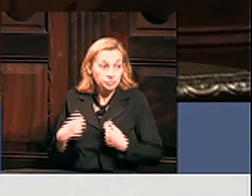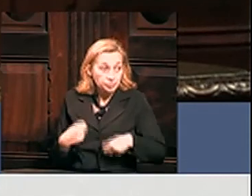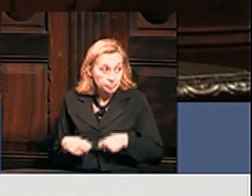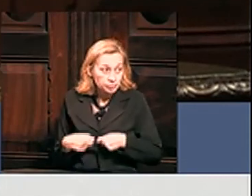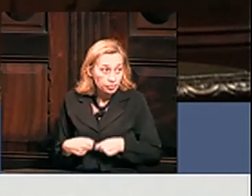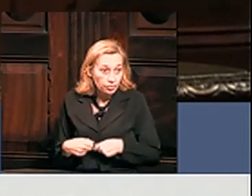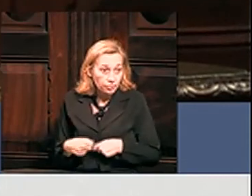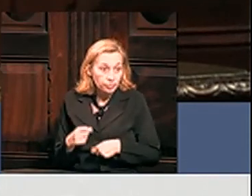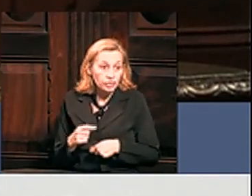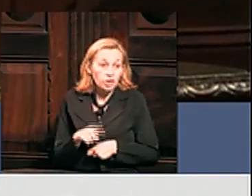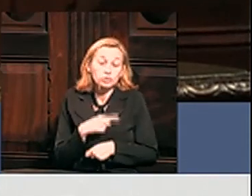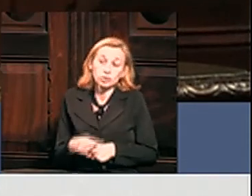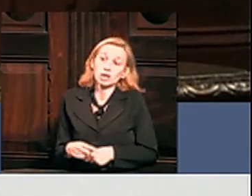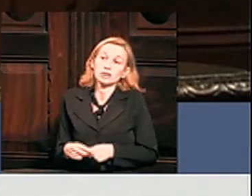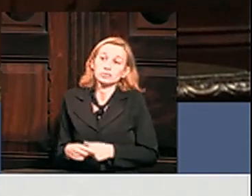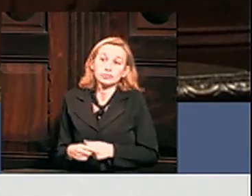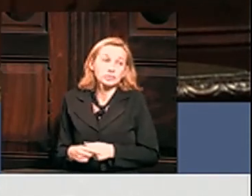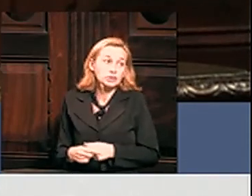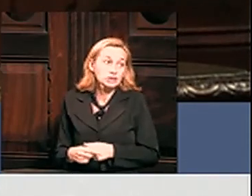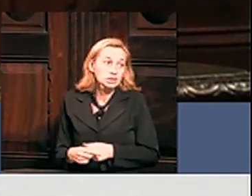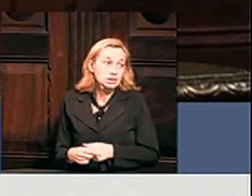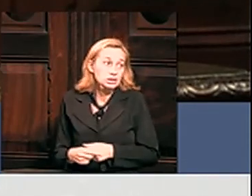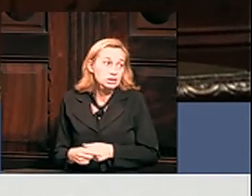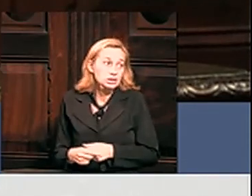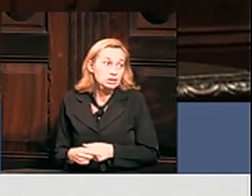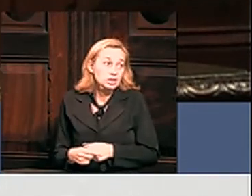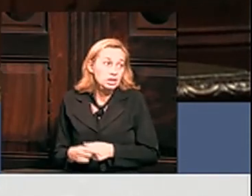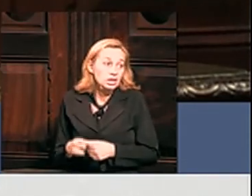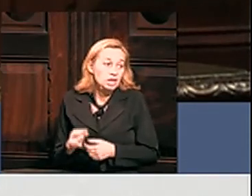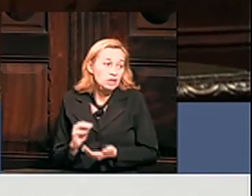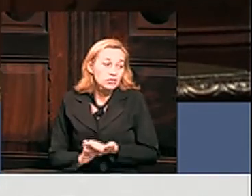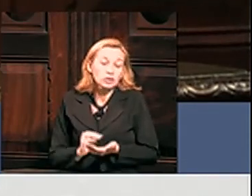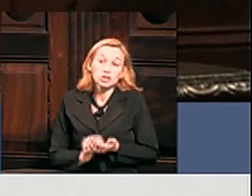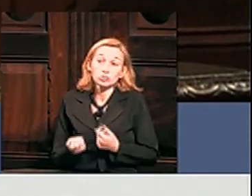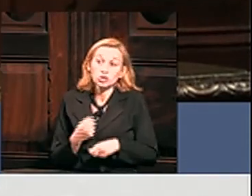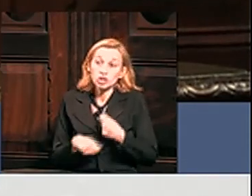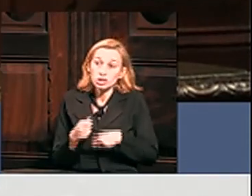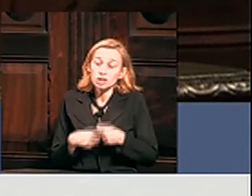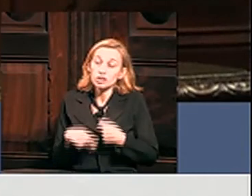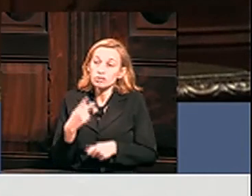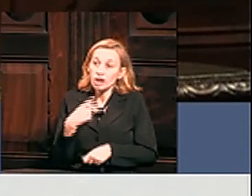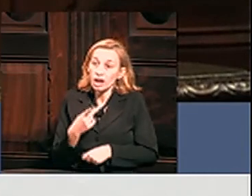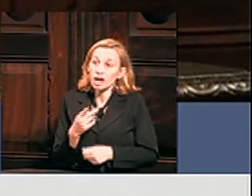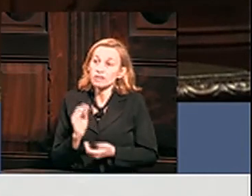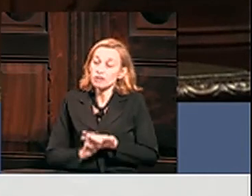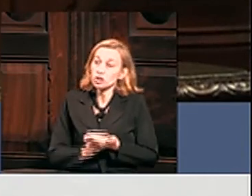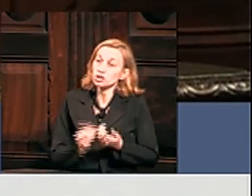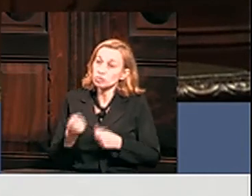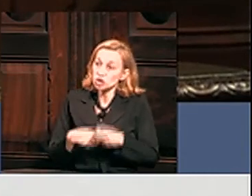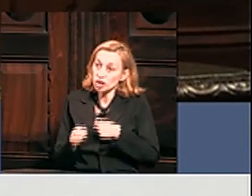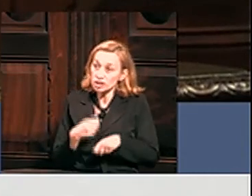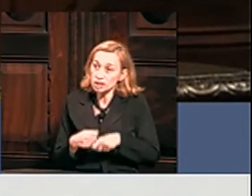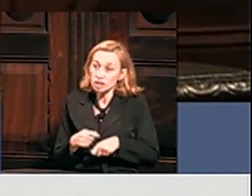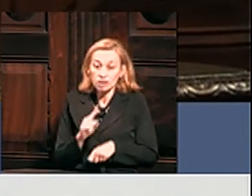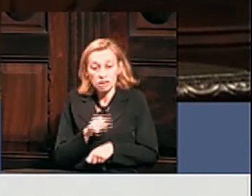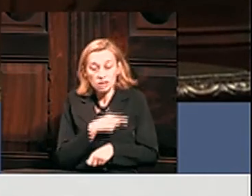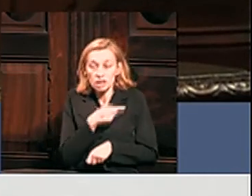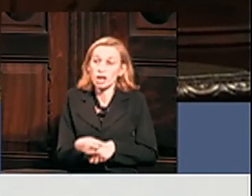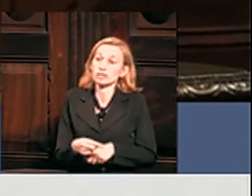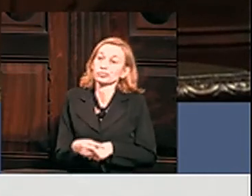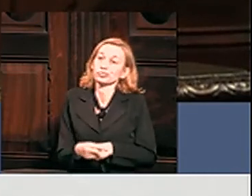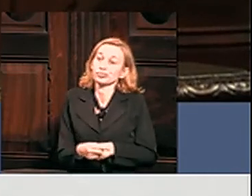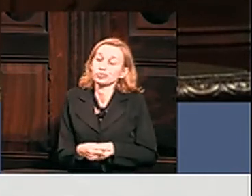um basta à má gestão, dizer: má gestão é